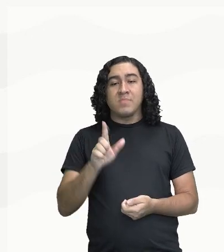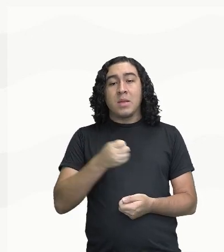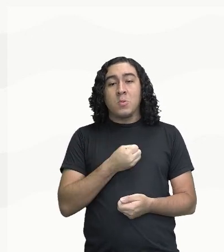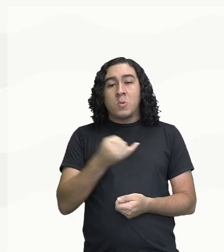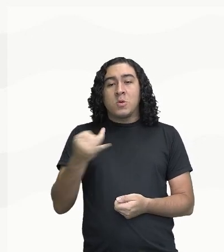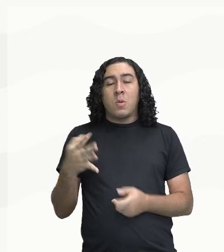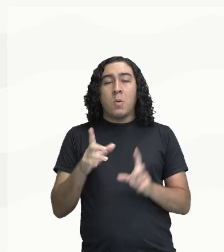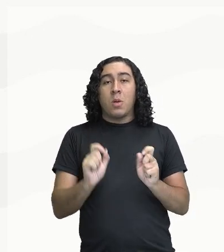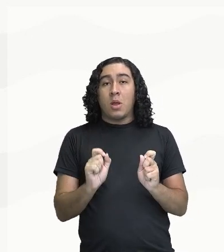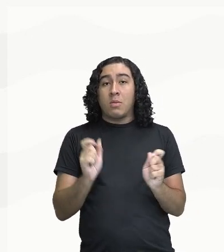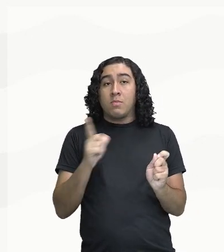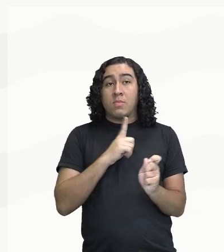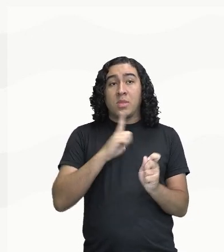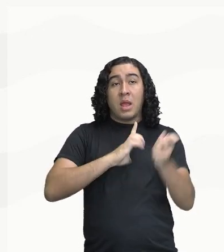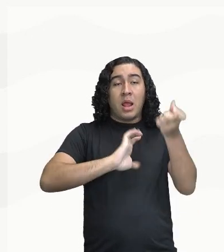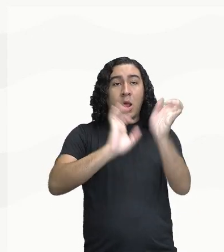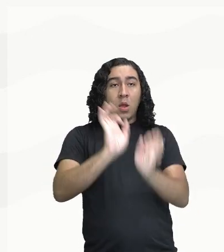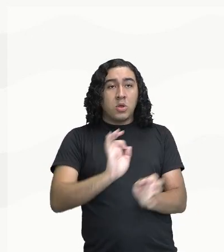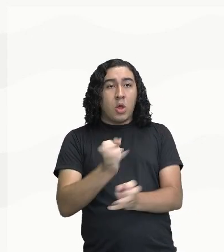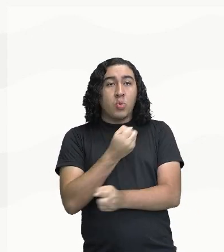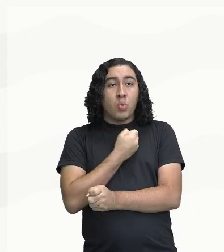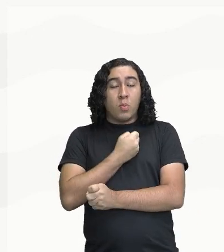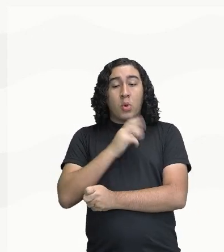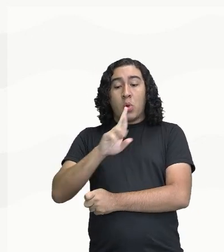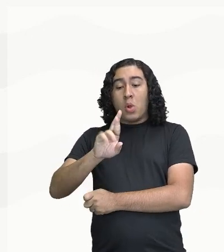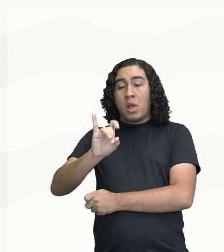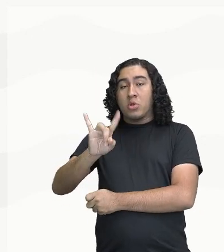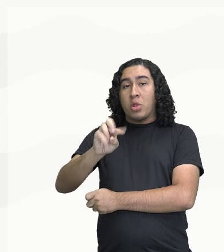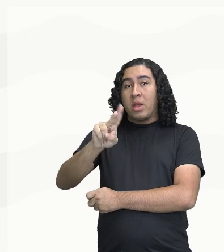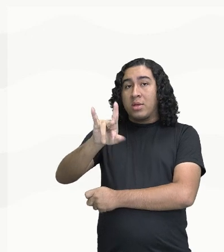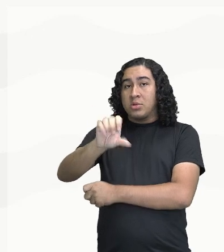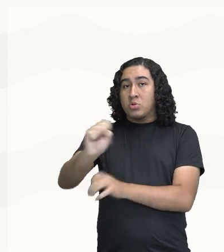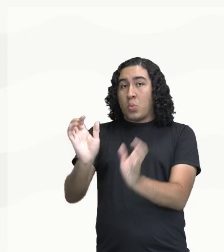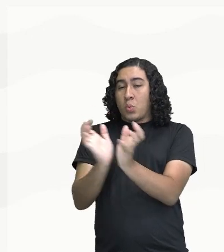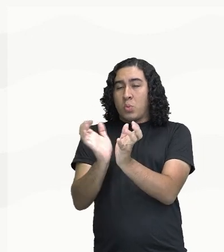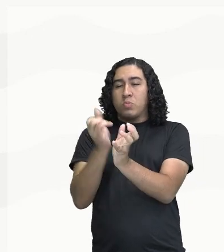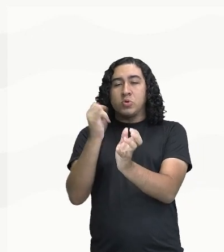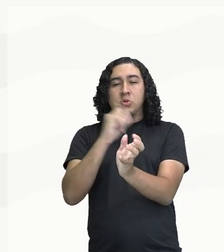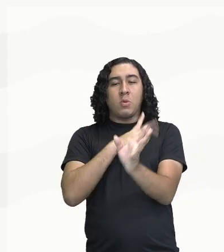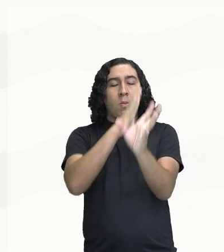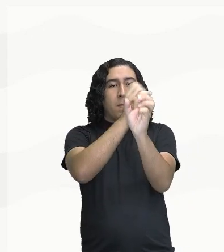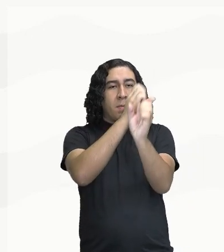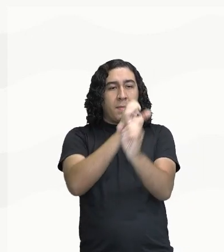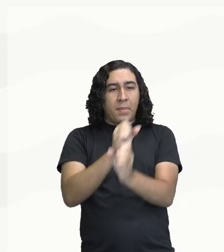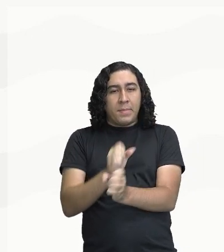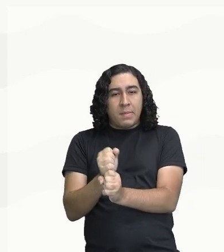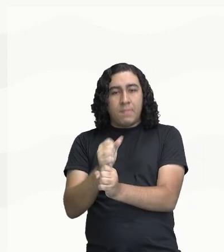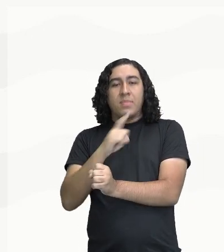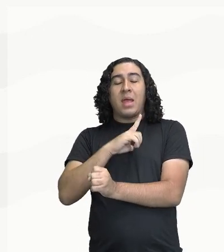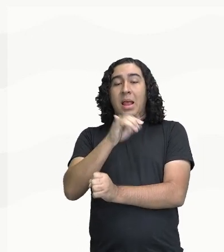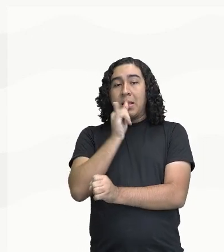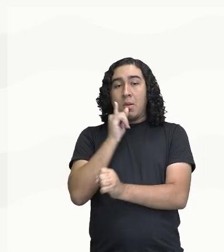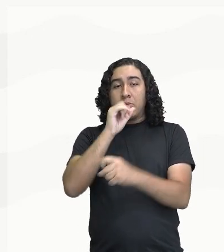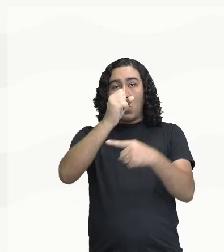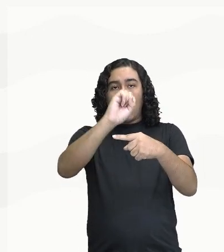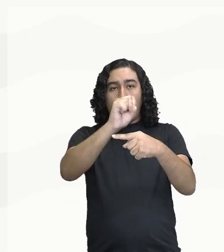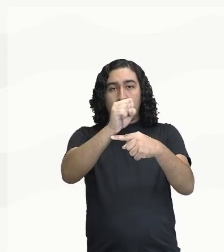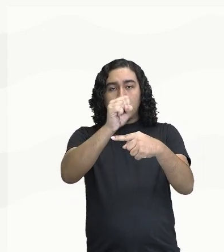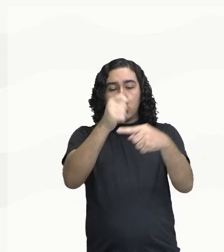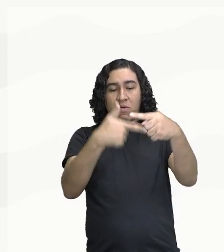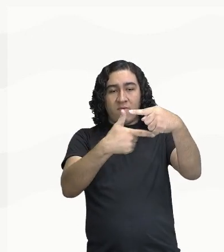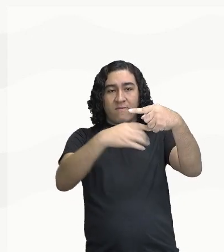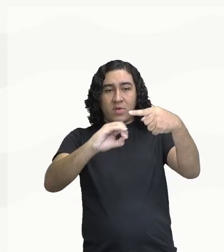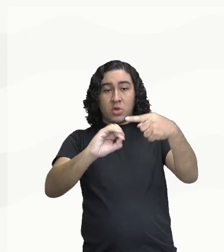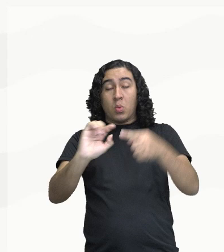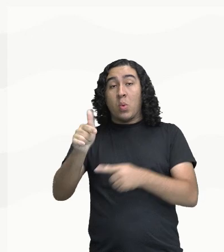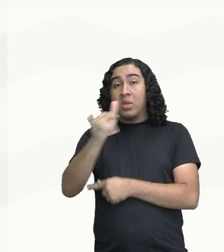que eles são dos números racionais. Então, quando a gente soma esses números racionais, 8 sobre 20, o outro